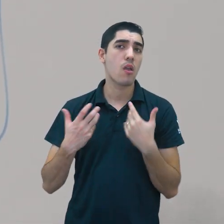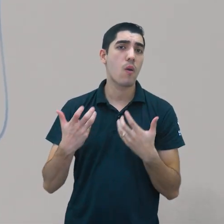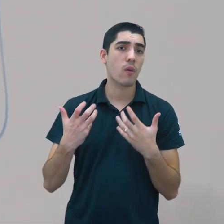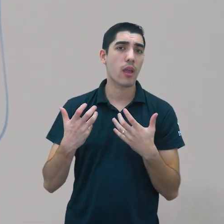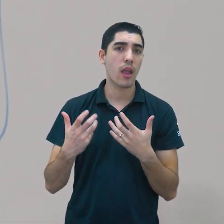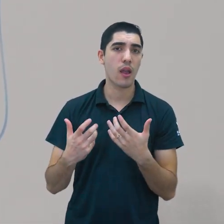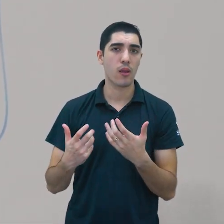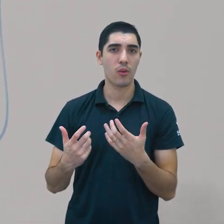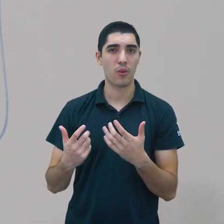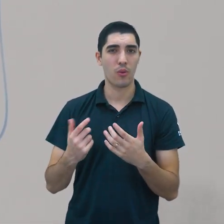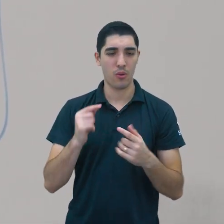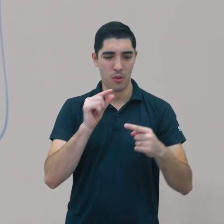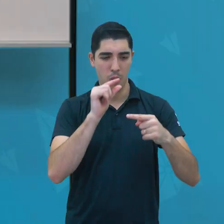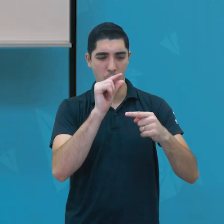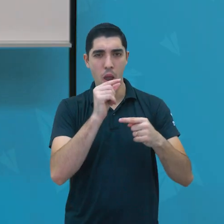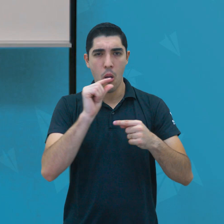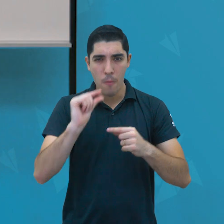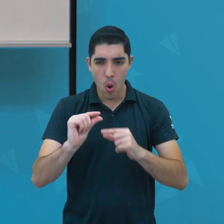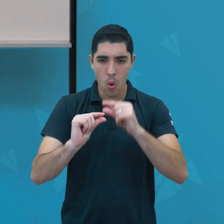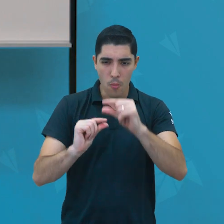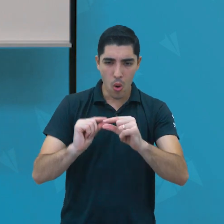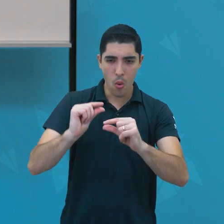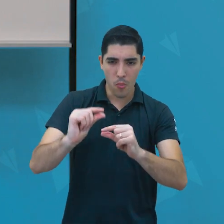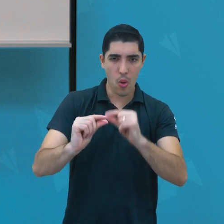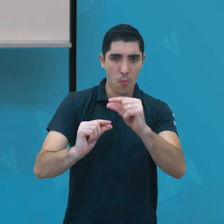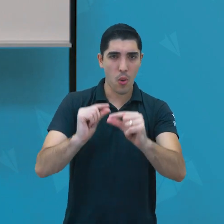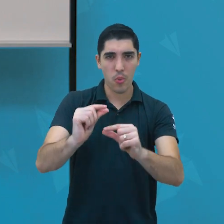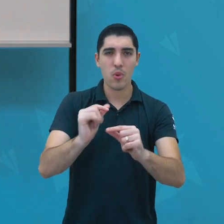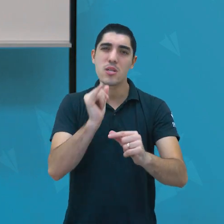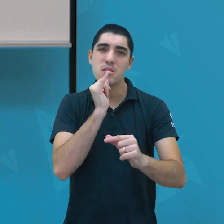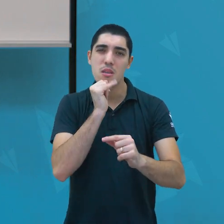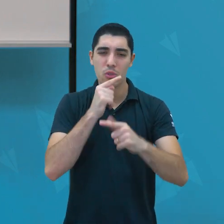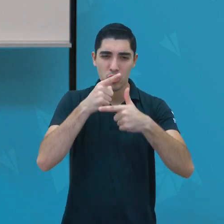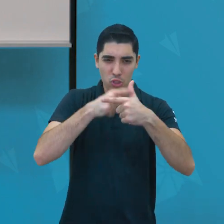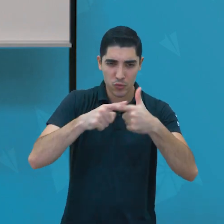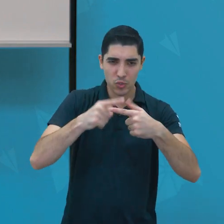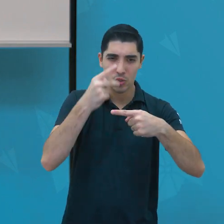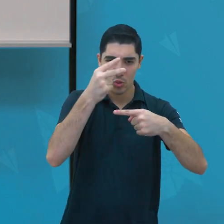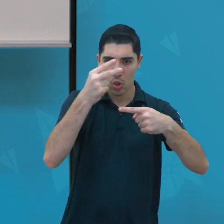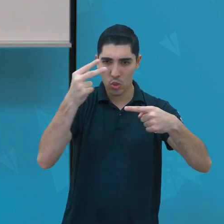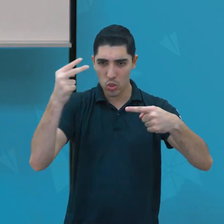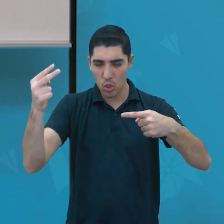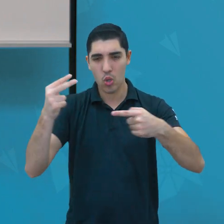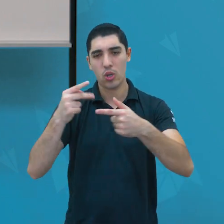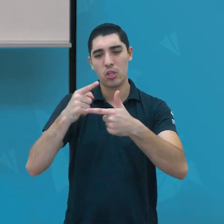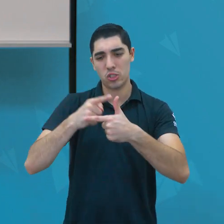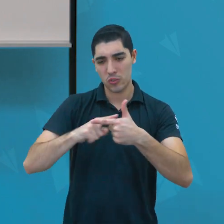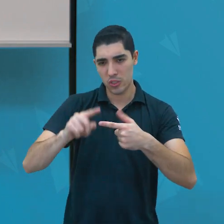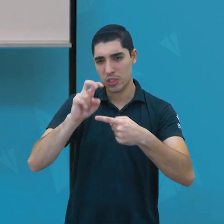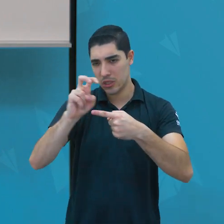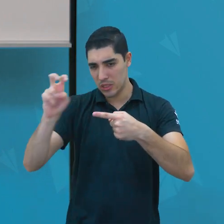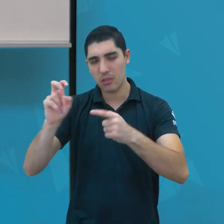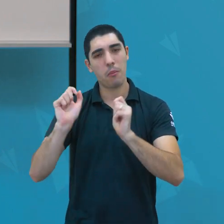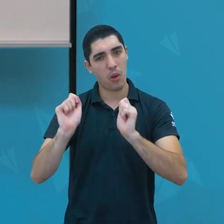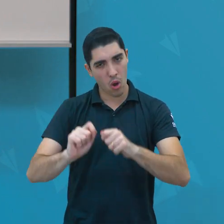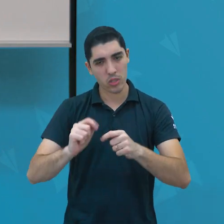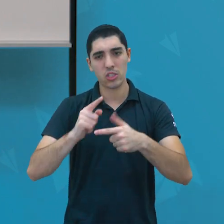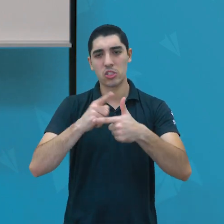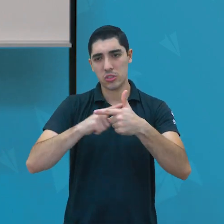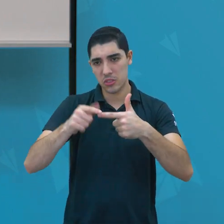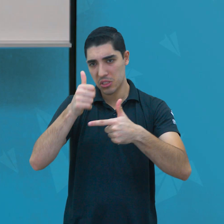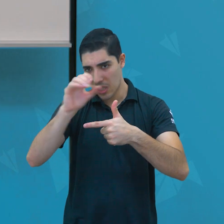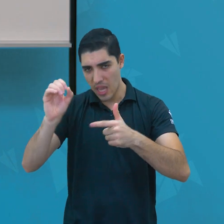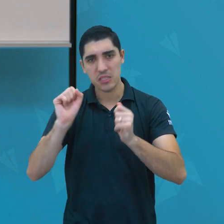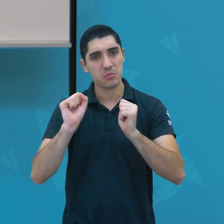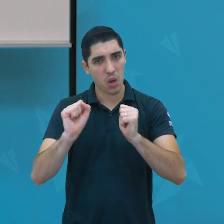fazer dessa outra forma aqui, você ir aos pouquinhos, indo dividindo por 2, por exemplo? Pode. Por 5?